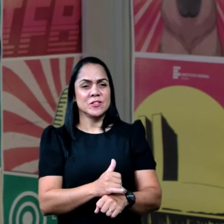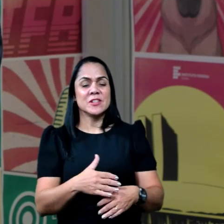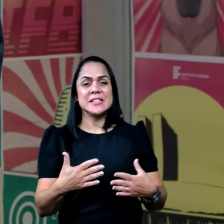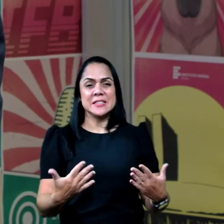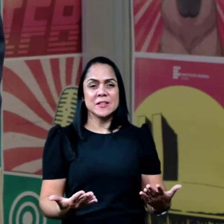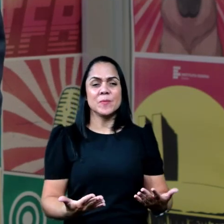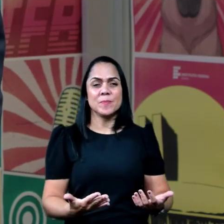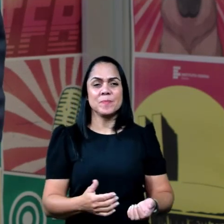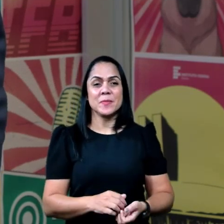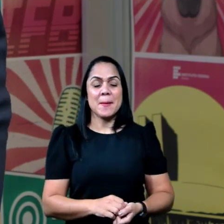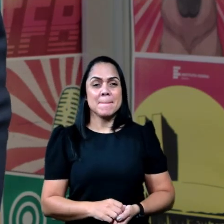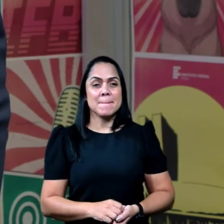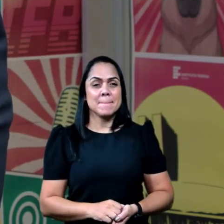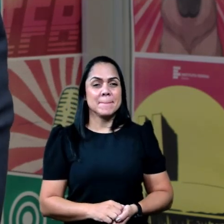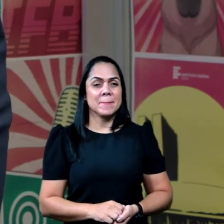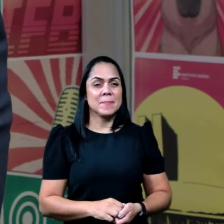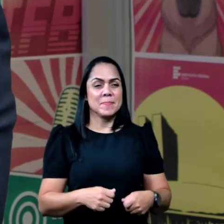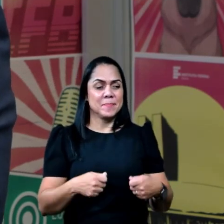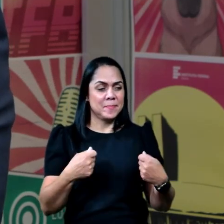confiança. Então, isso não é